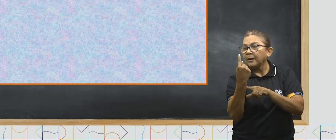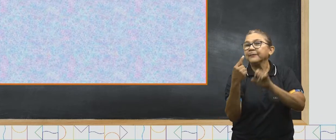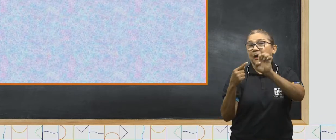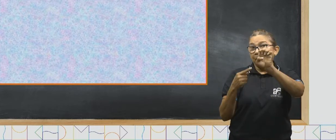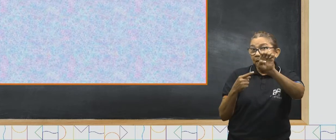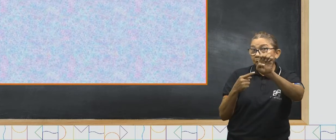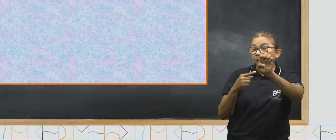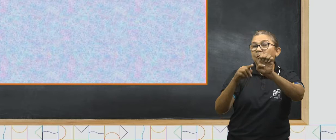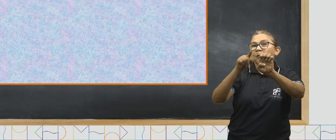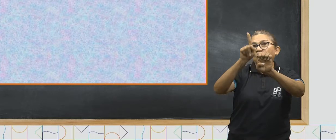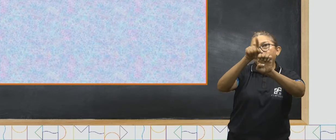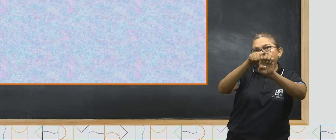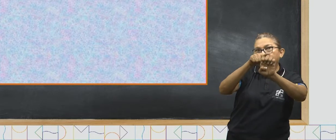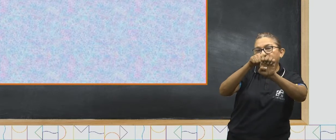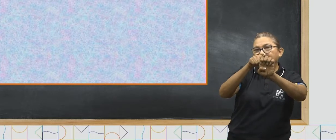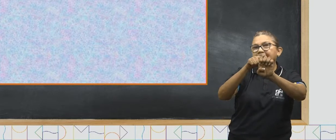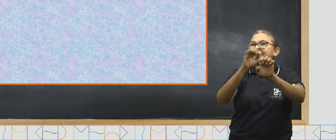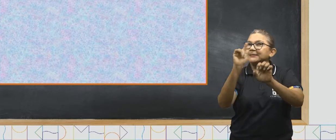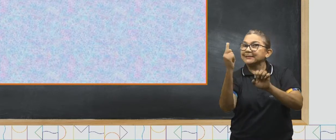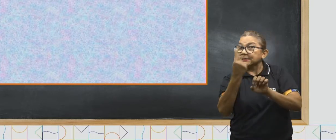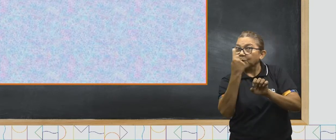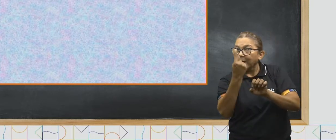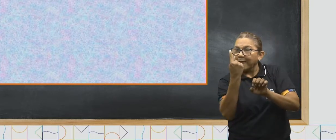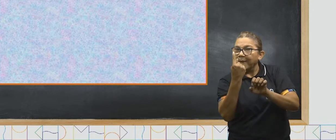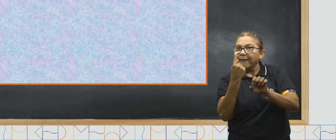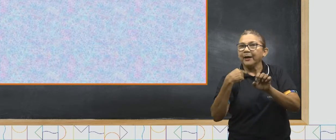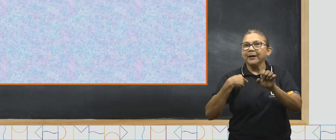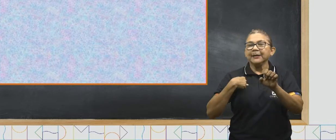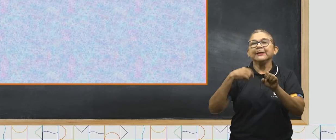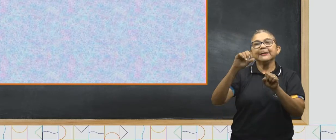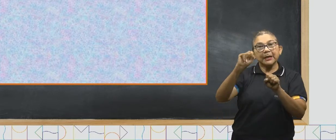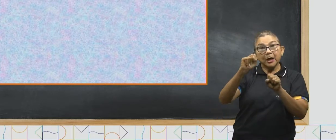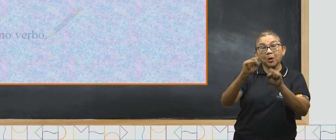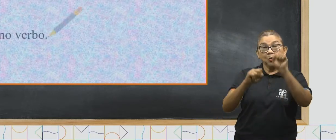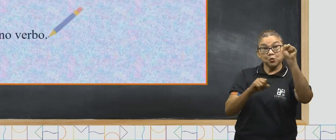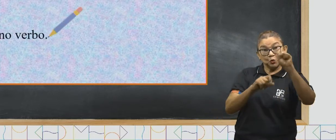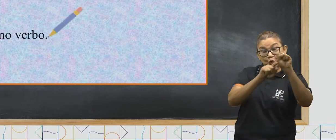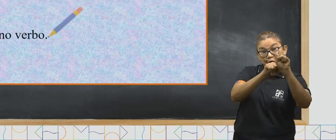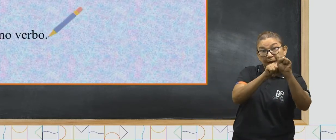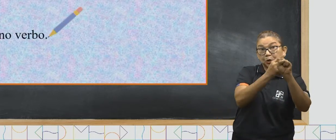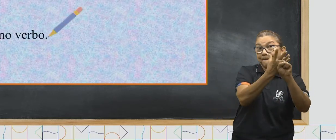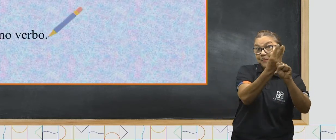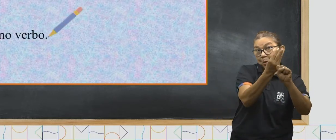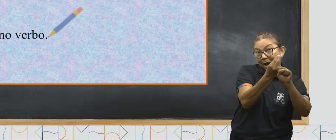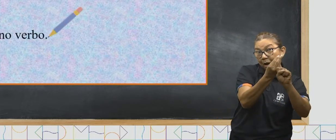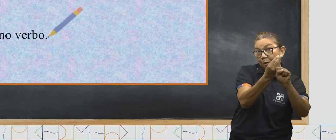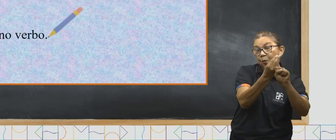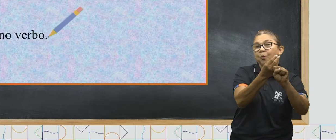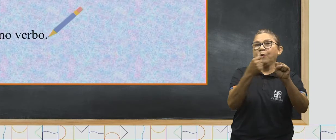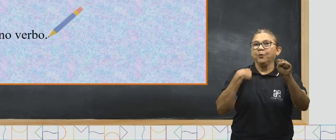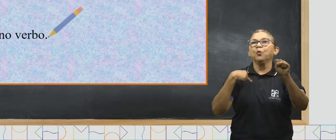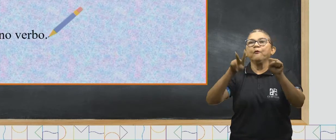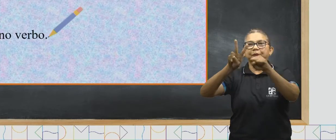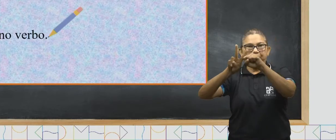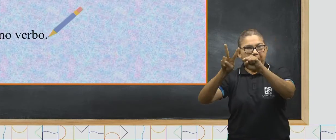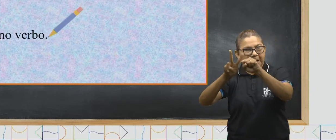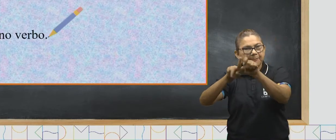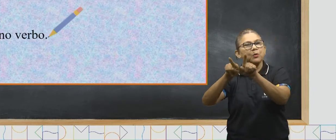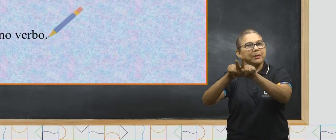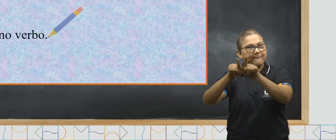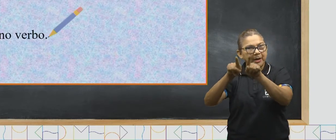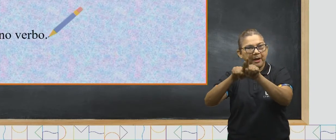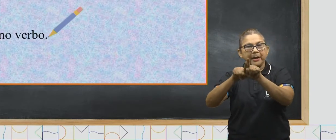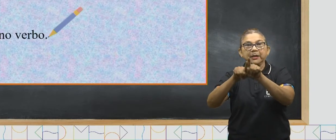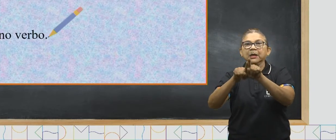estará no singular. Sujeito no plural, verbo no plural. Terceira situação,